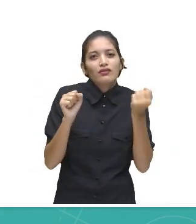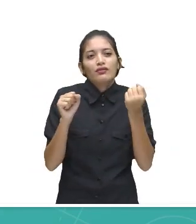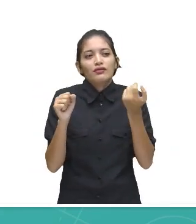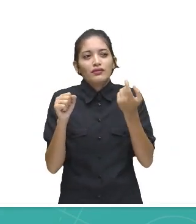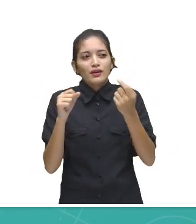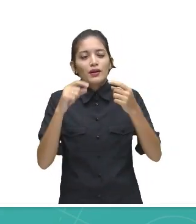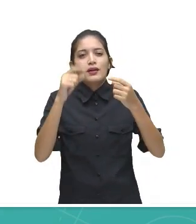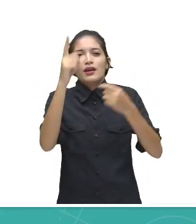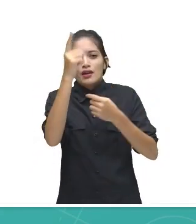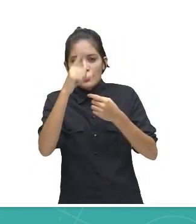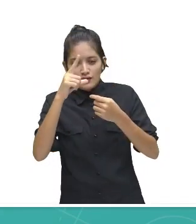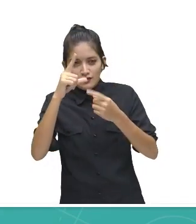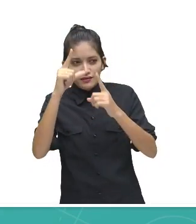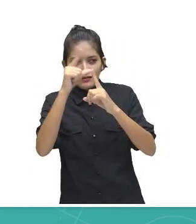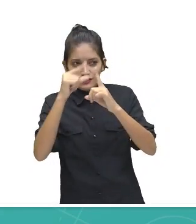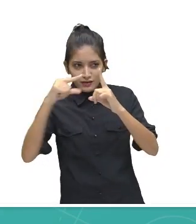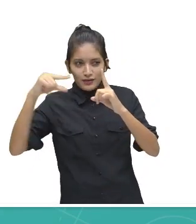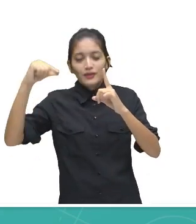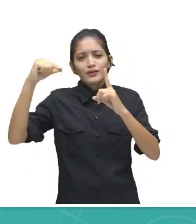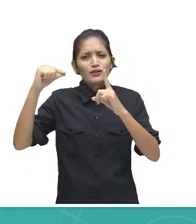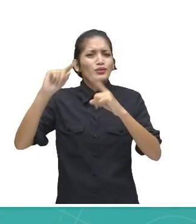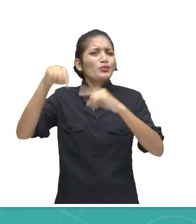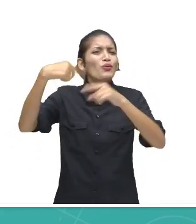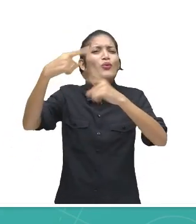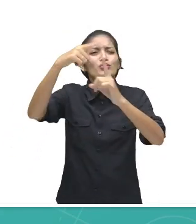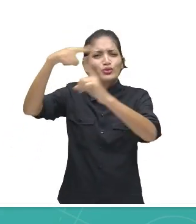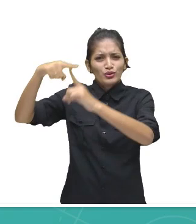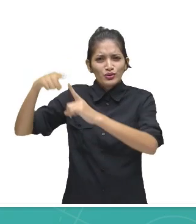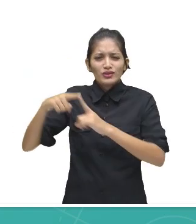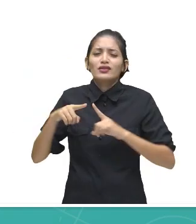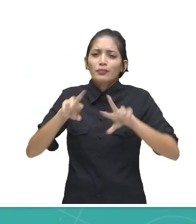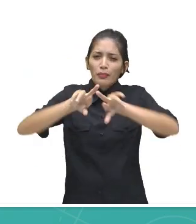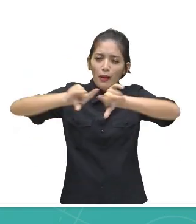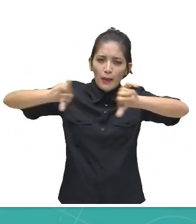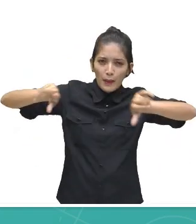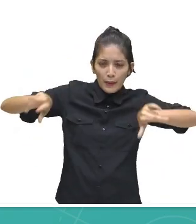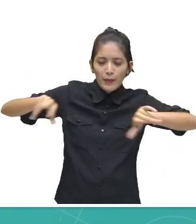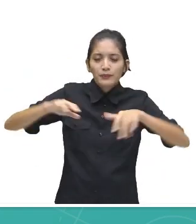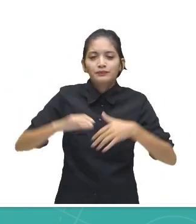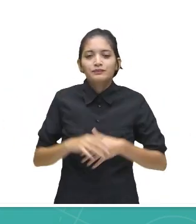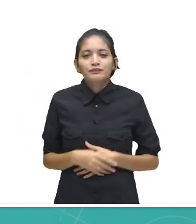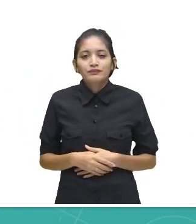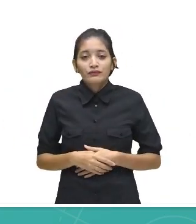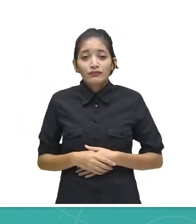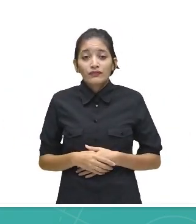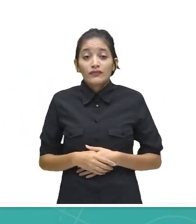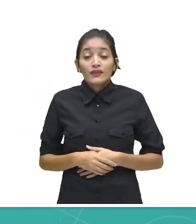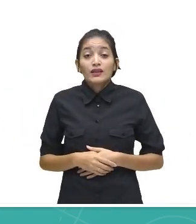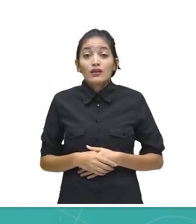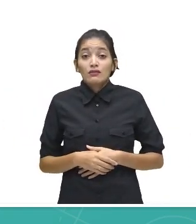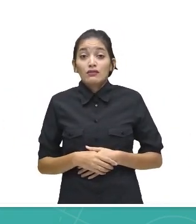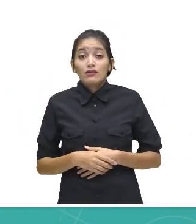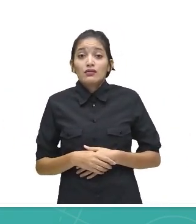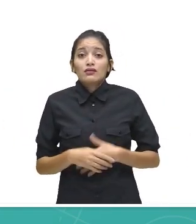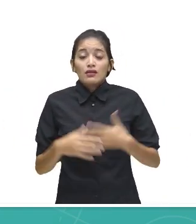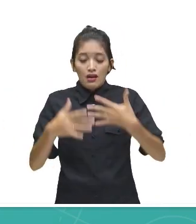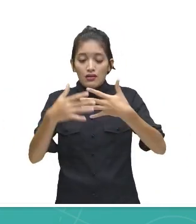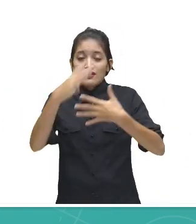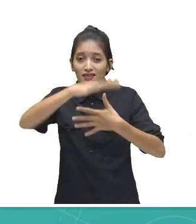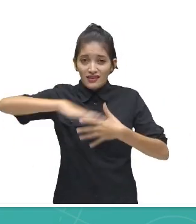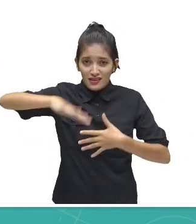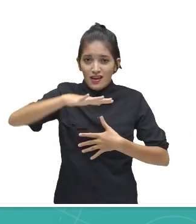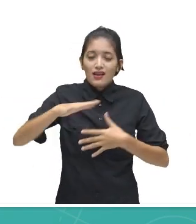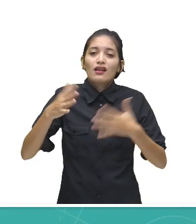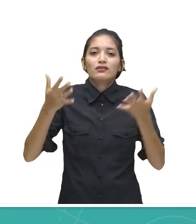por aí em filmes e outras obras, né? As diferenças das estações e tudo mais. Aqui na zona tropical, não, né? É o